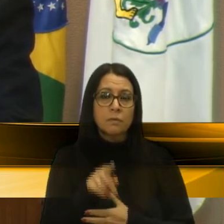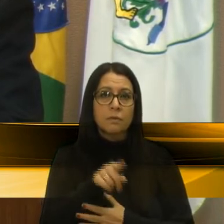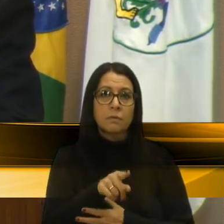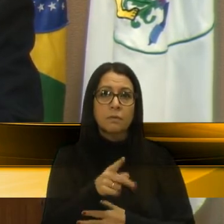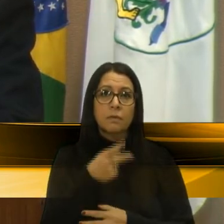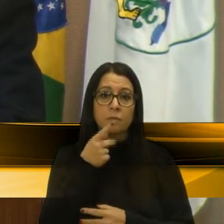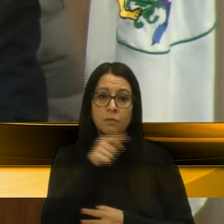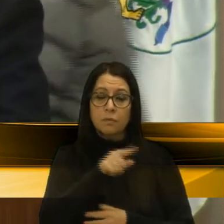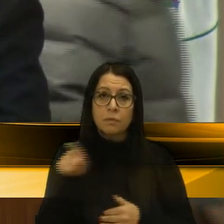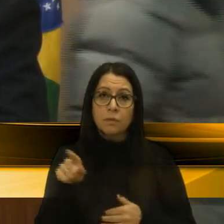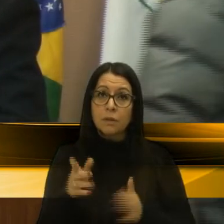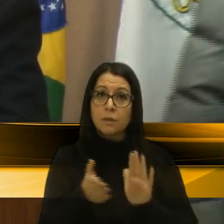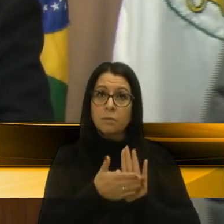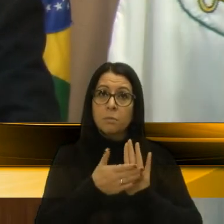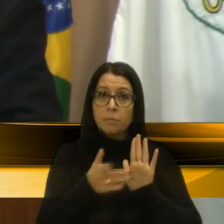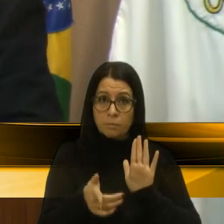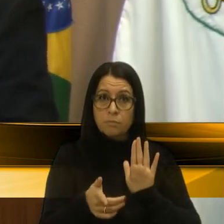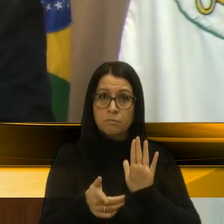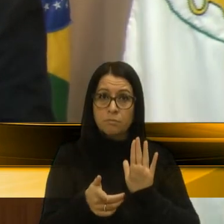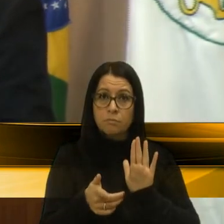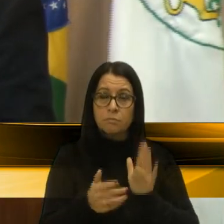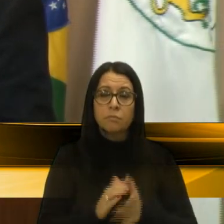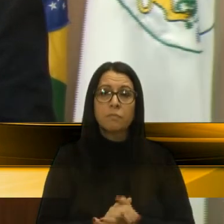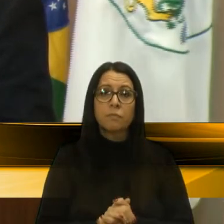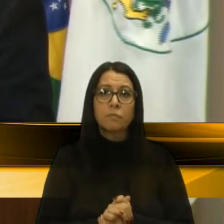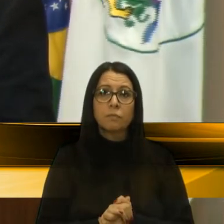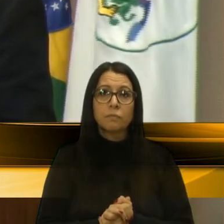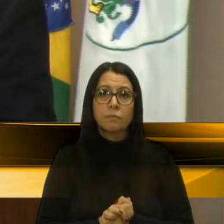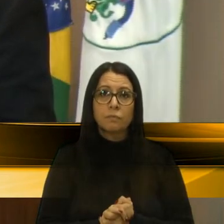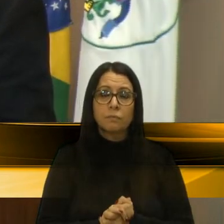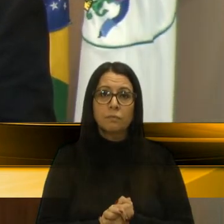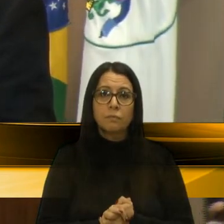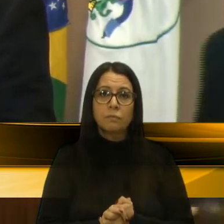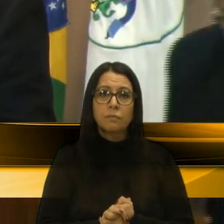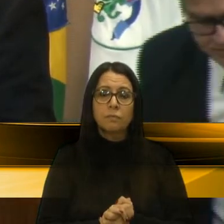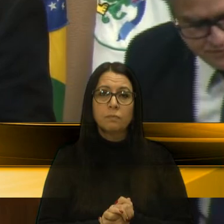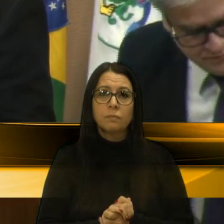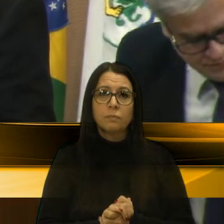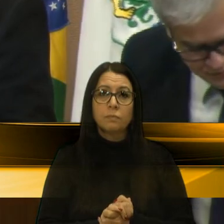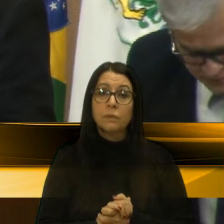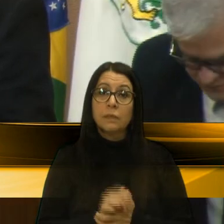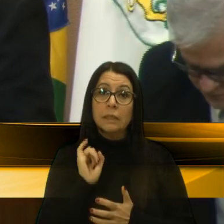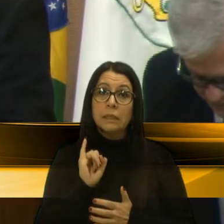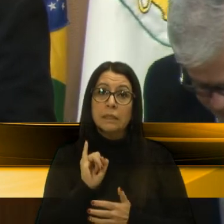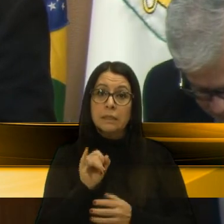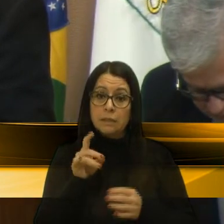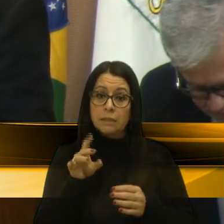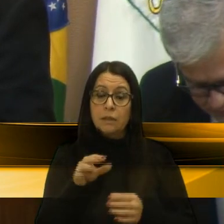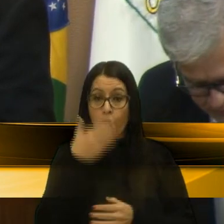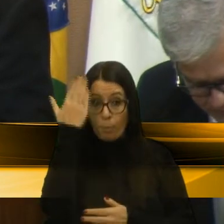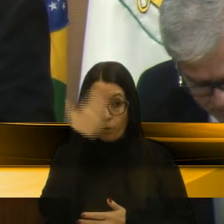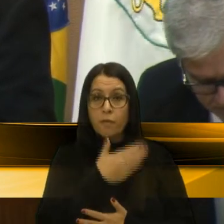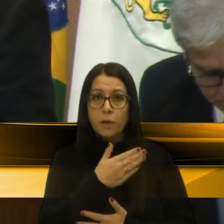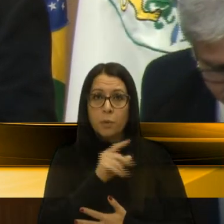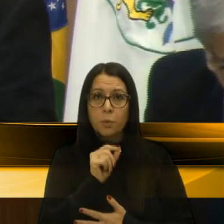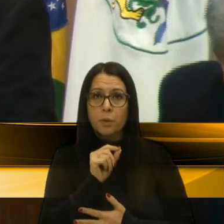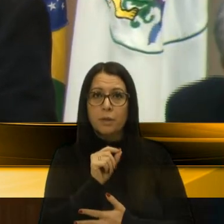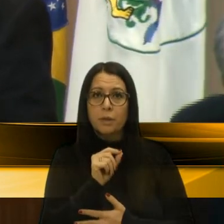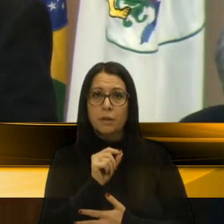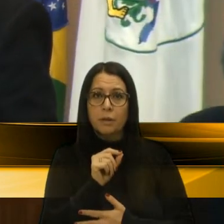comissões parlamentares de inquérito. Tá? E eu lhe afirmo, vereador Meneguzzi, que se